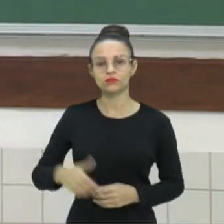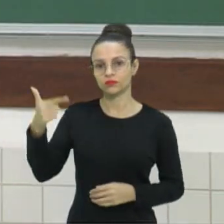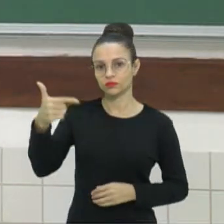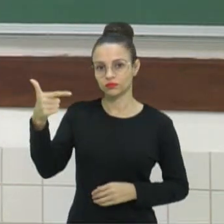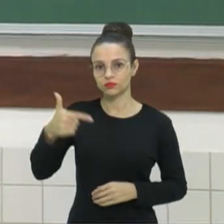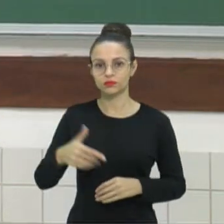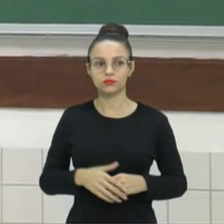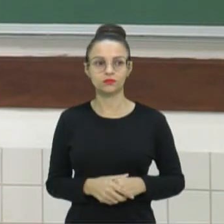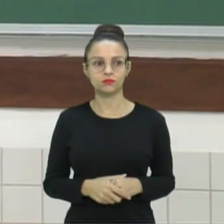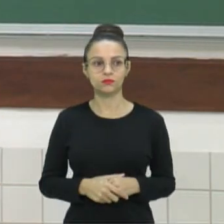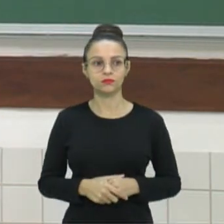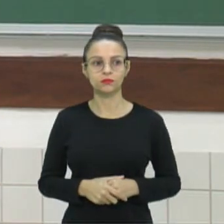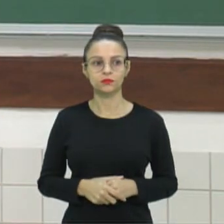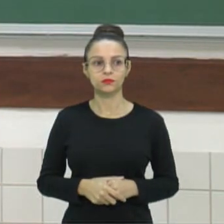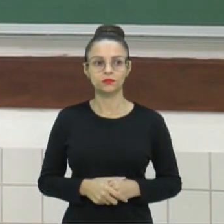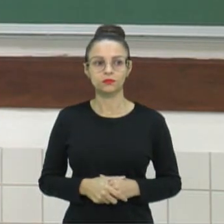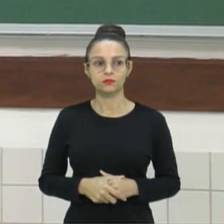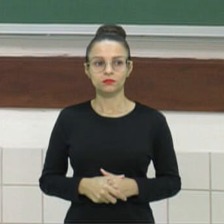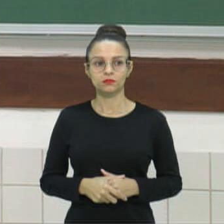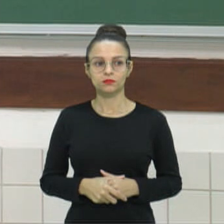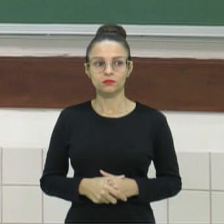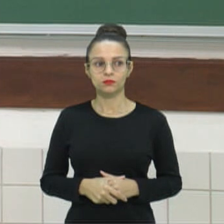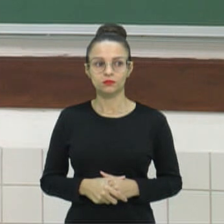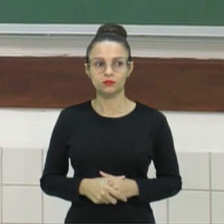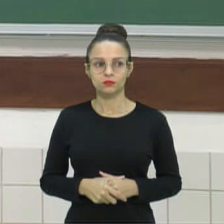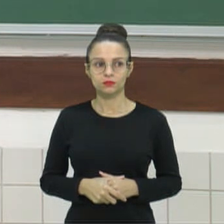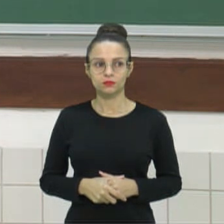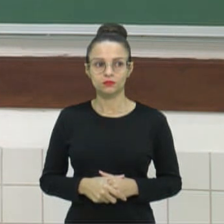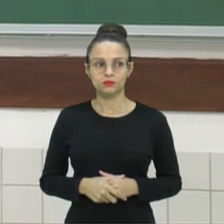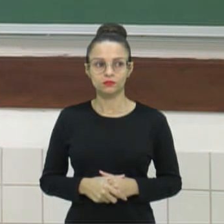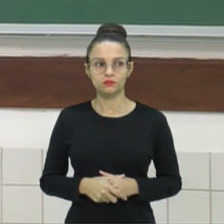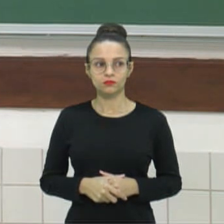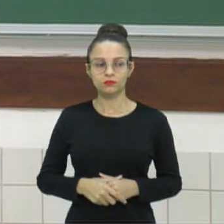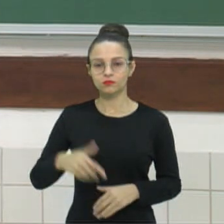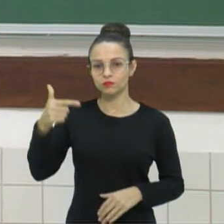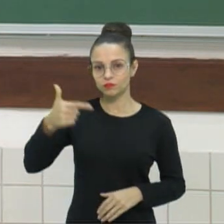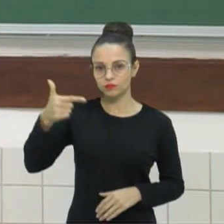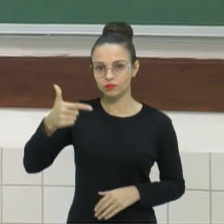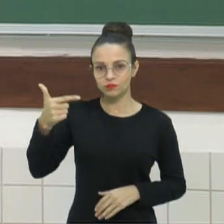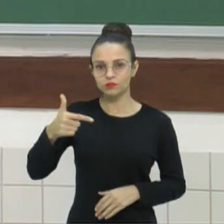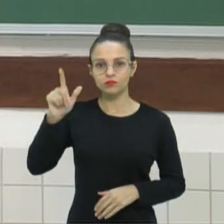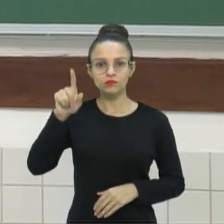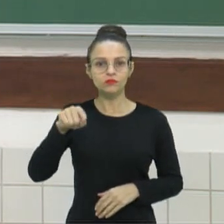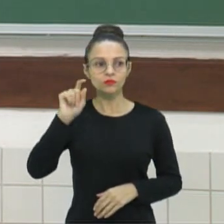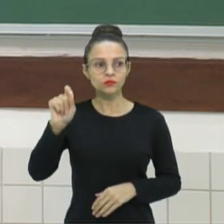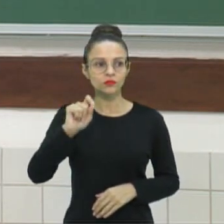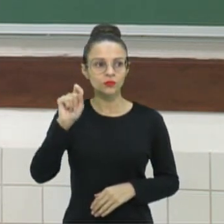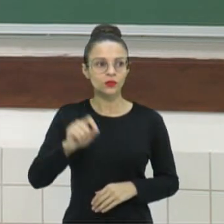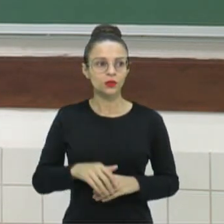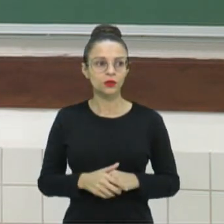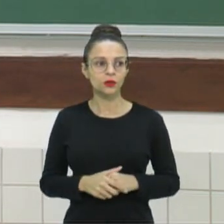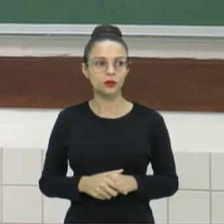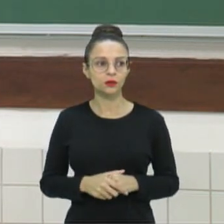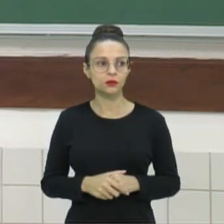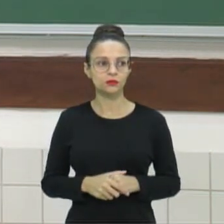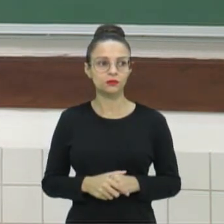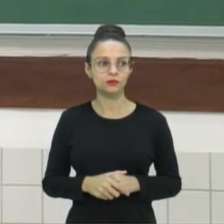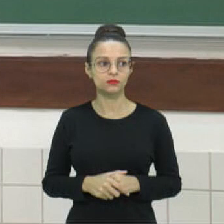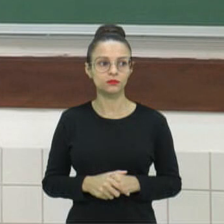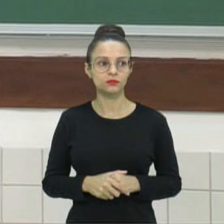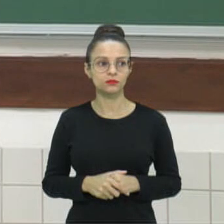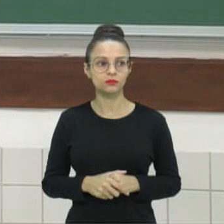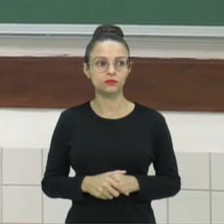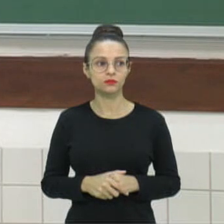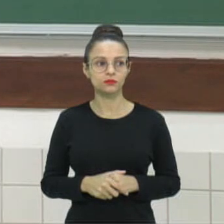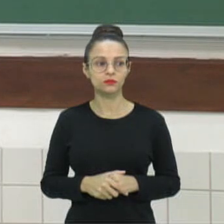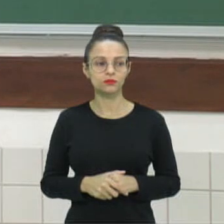segunda, certo? A segunda questão. A segunda questão aqui, nós vamos ter o seguinte.